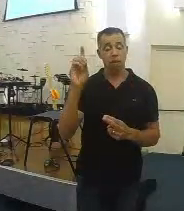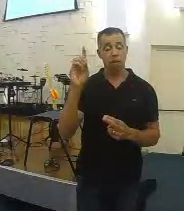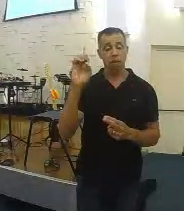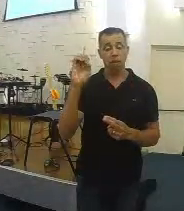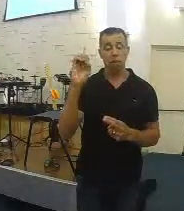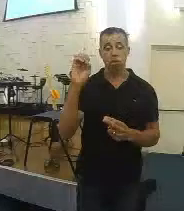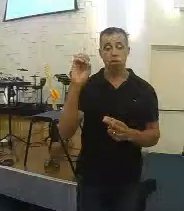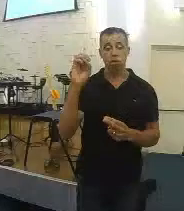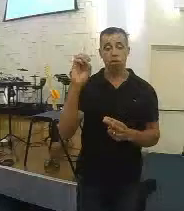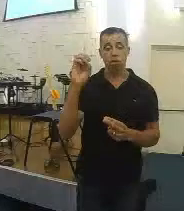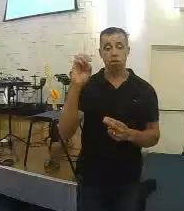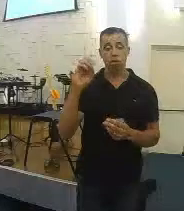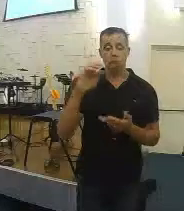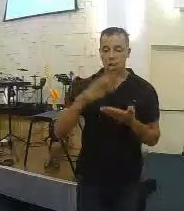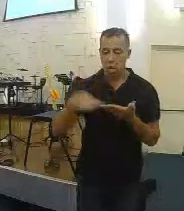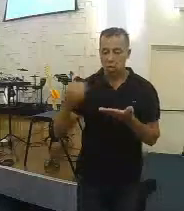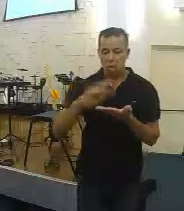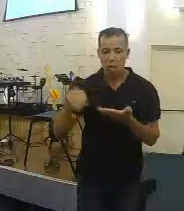consumismo,